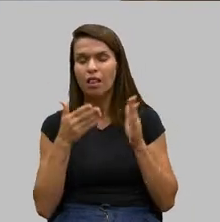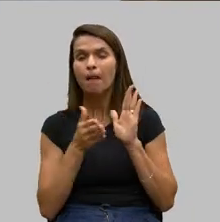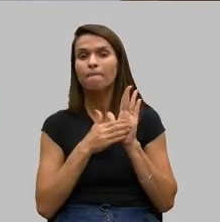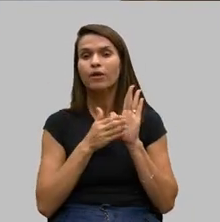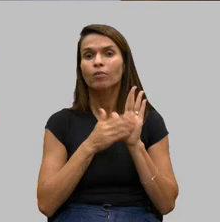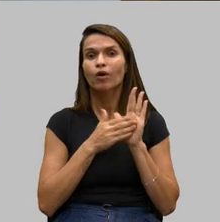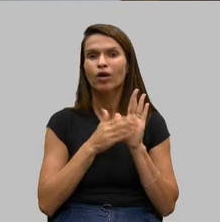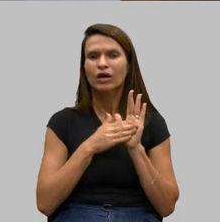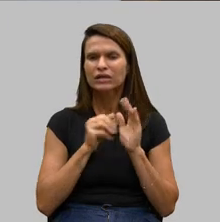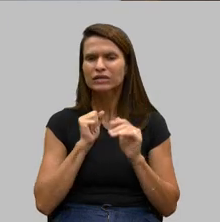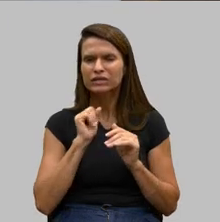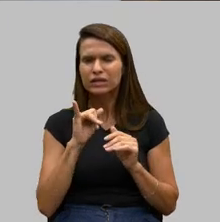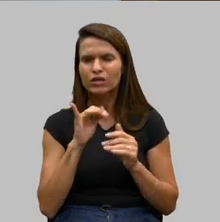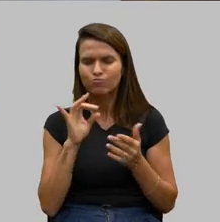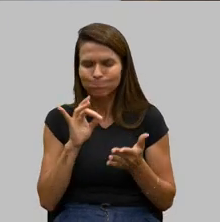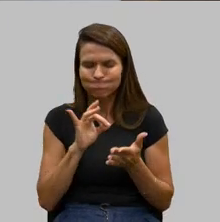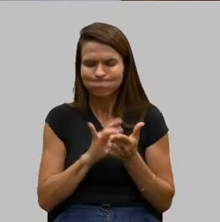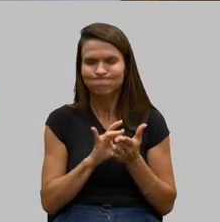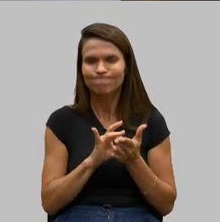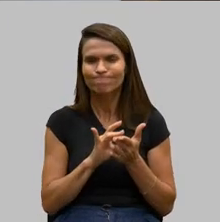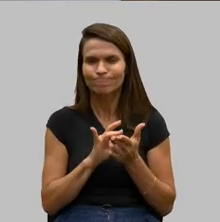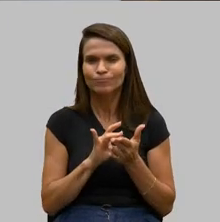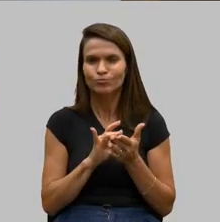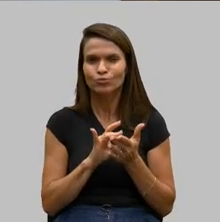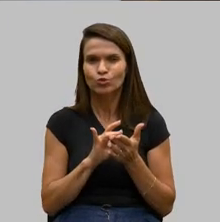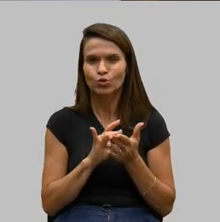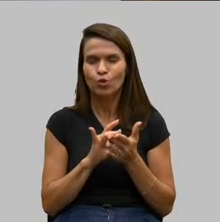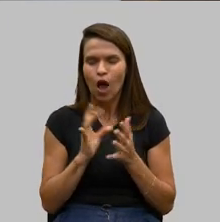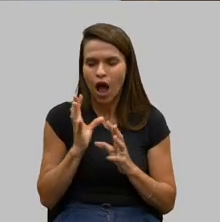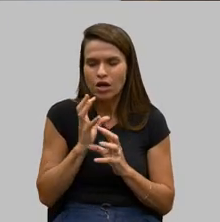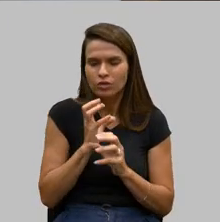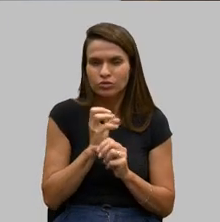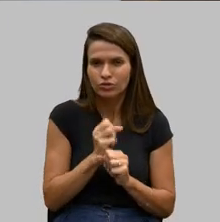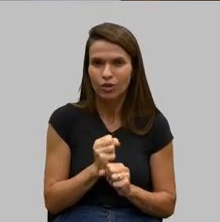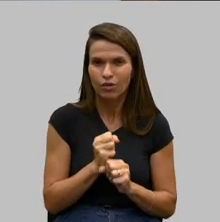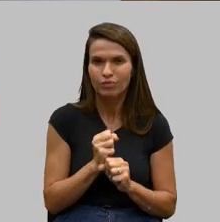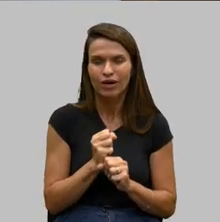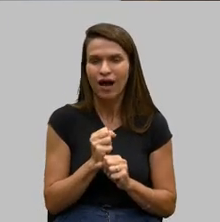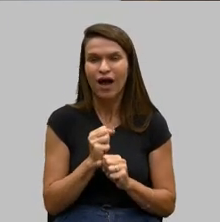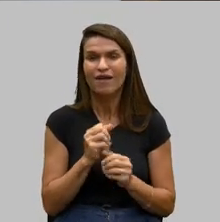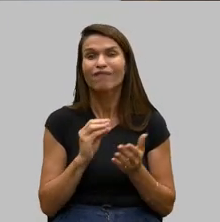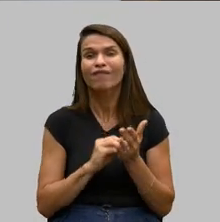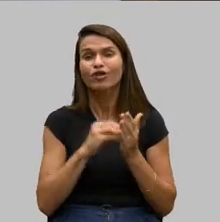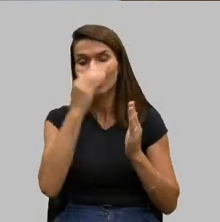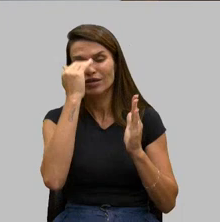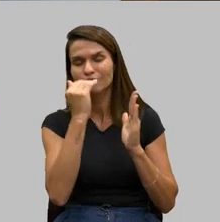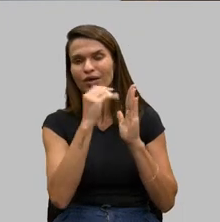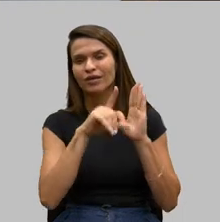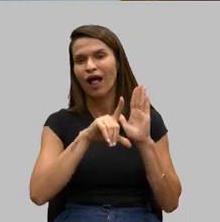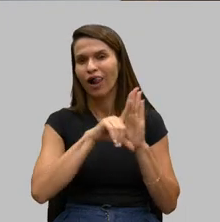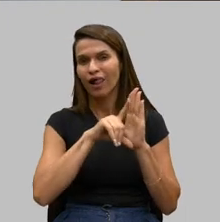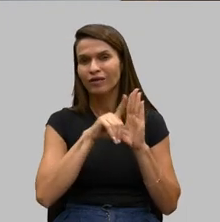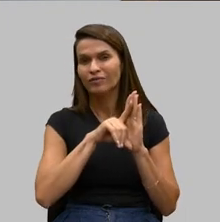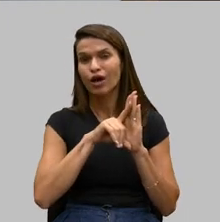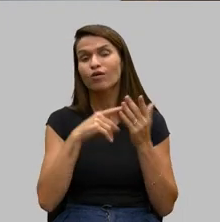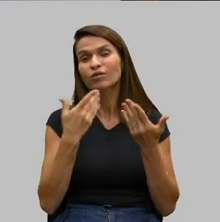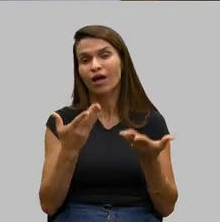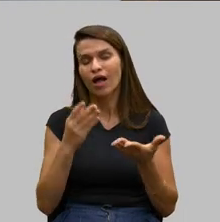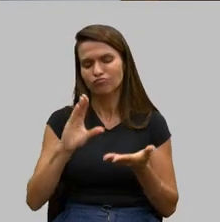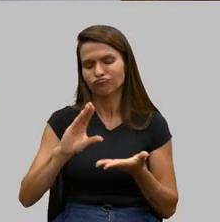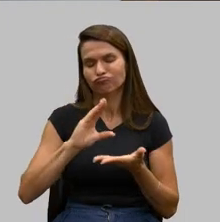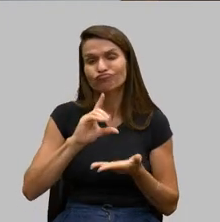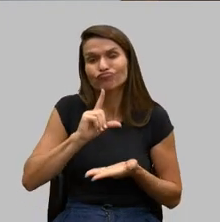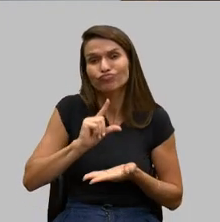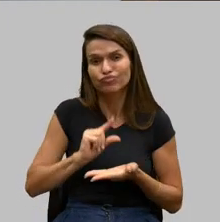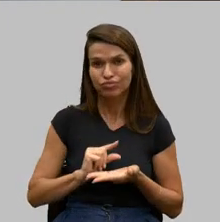execução orçamentária é muito pior porque não executa a toda então é muito menos recurso Então eu queria